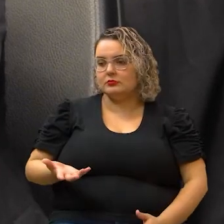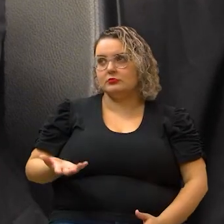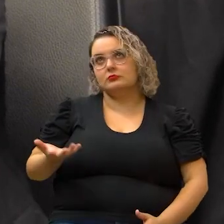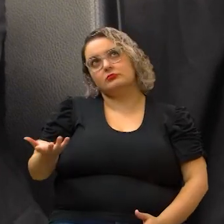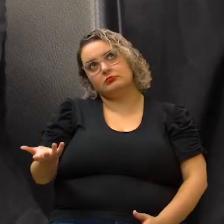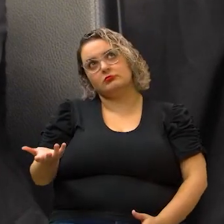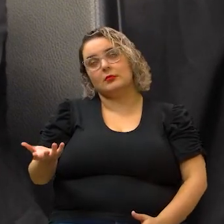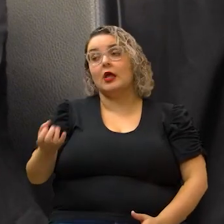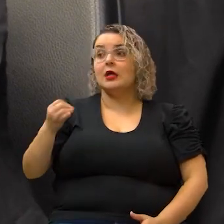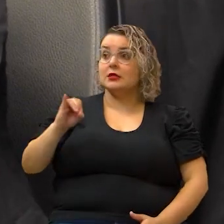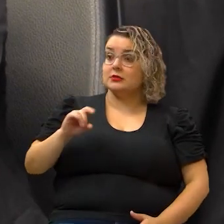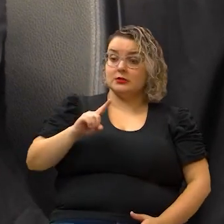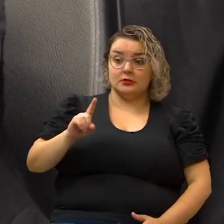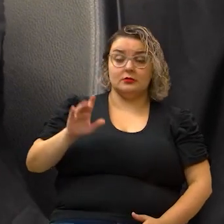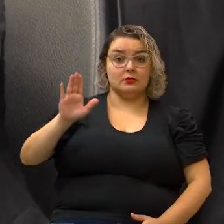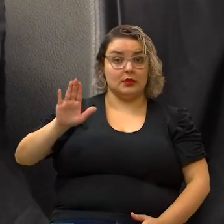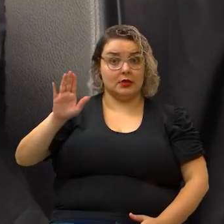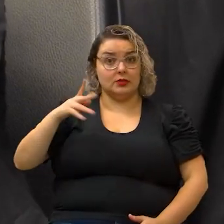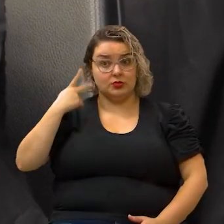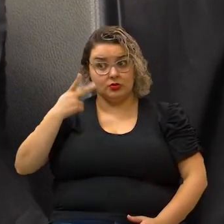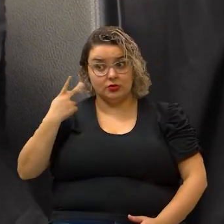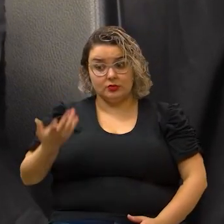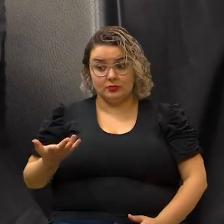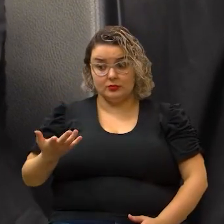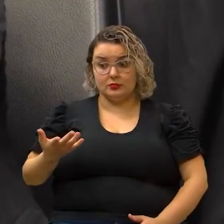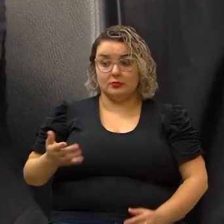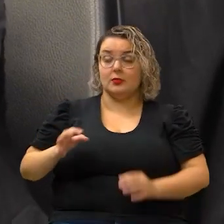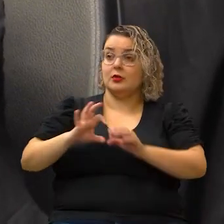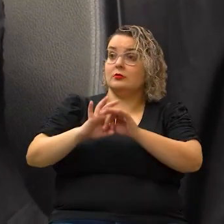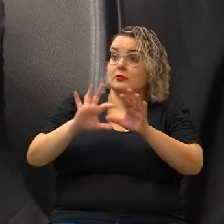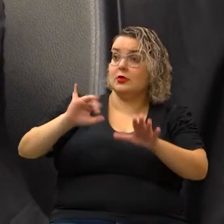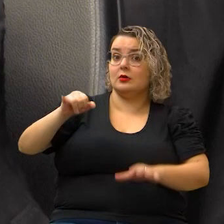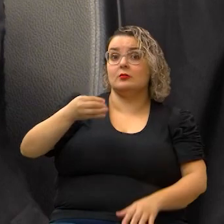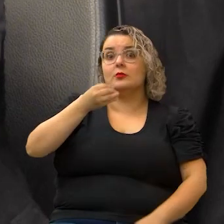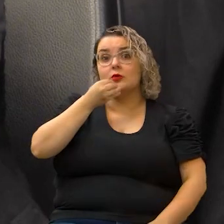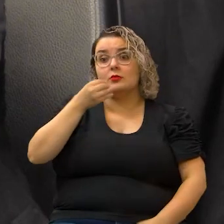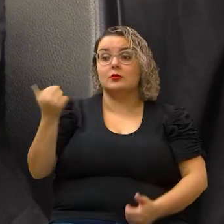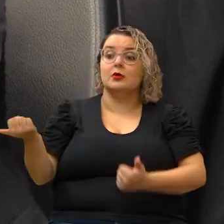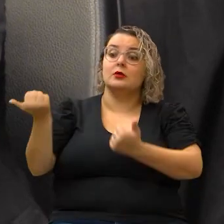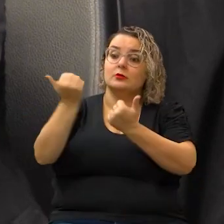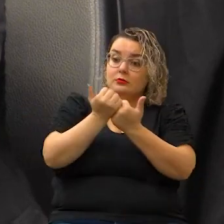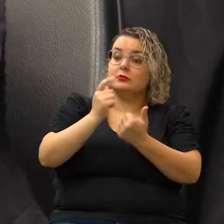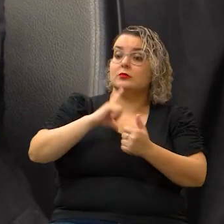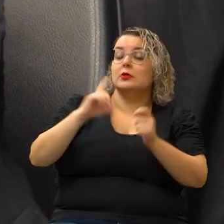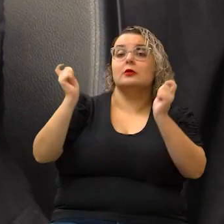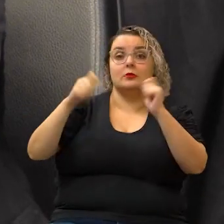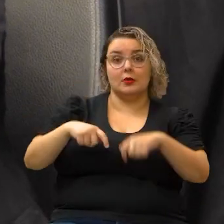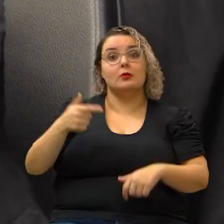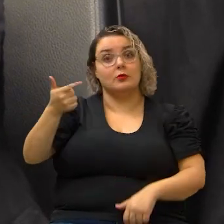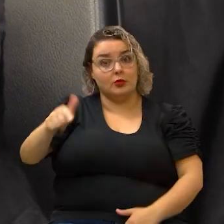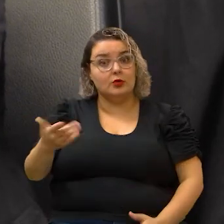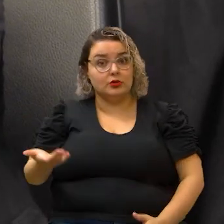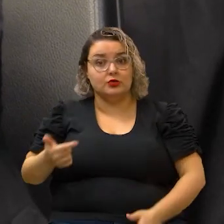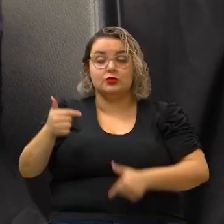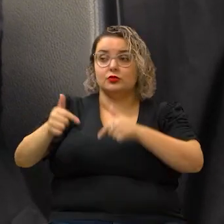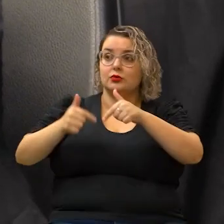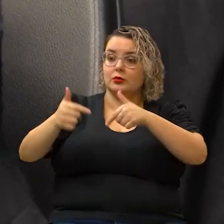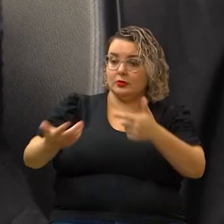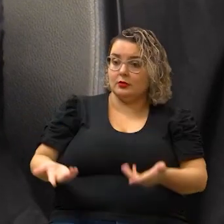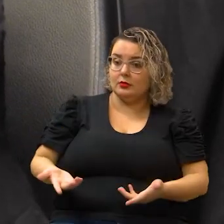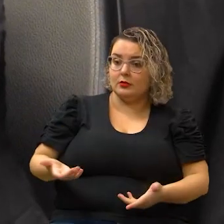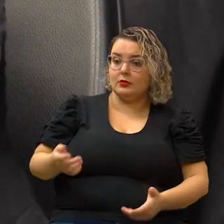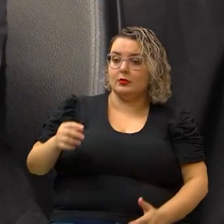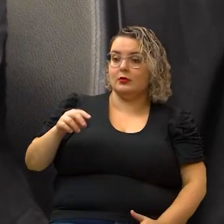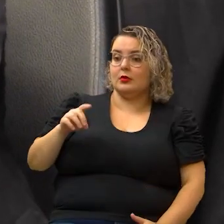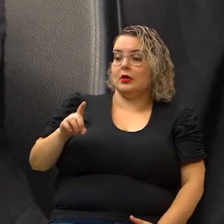então, o partido falou, bom, então, se você não é mais candidato, vamos dar oportunidade para um suplente que tem potencial de dar continuidade